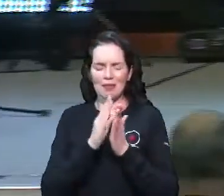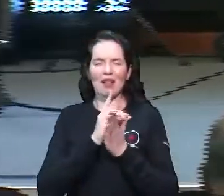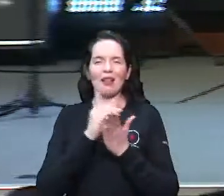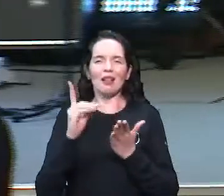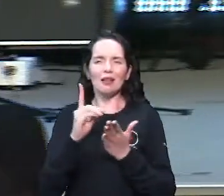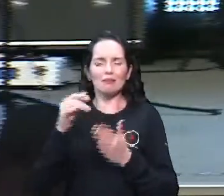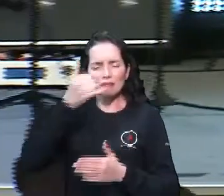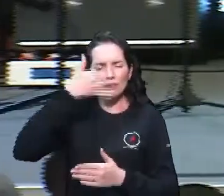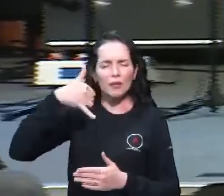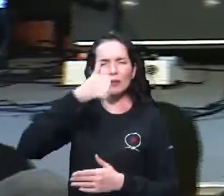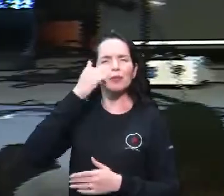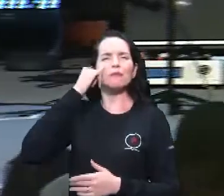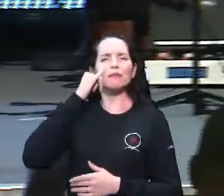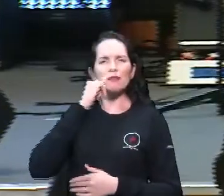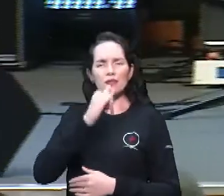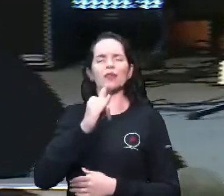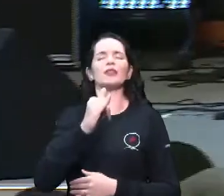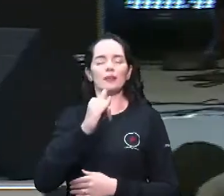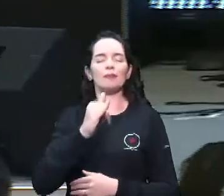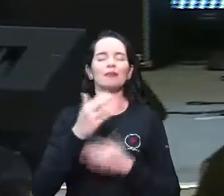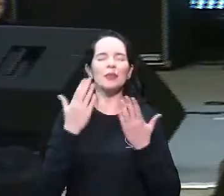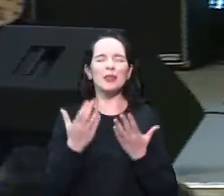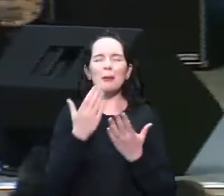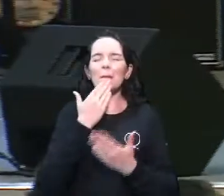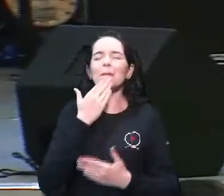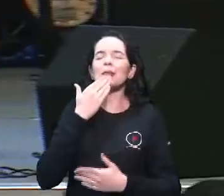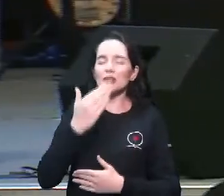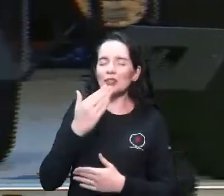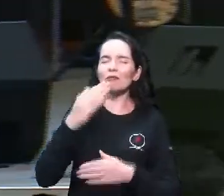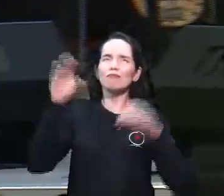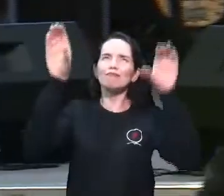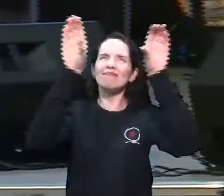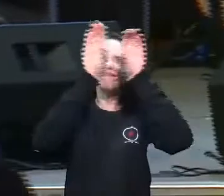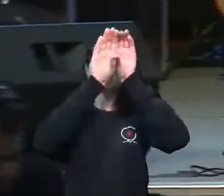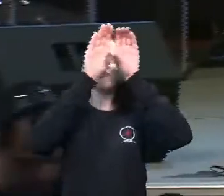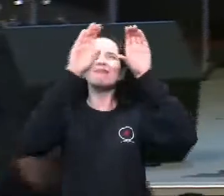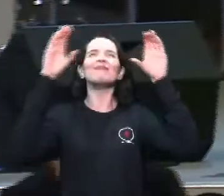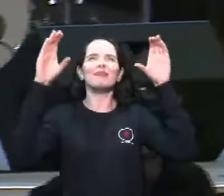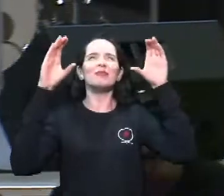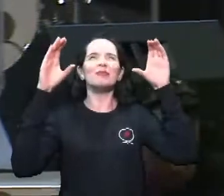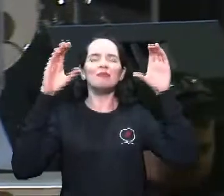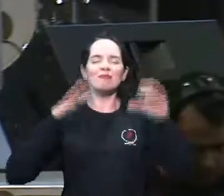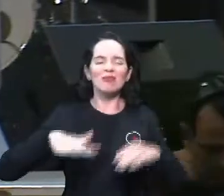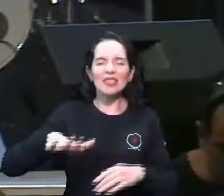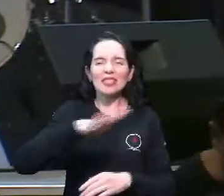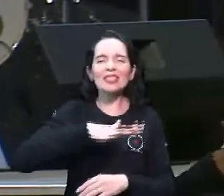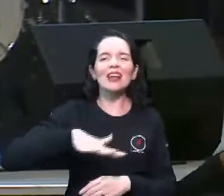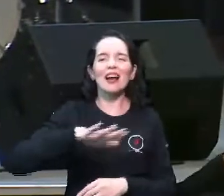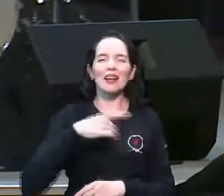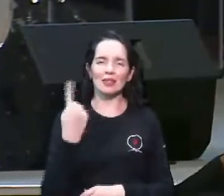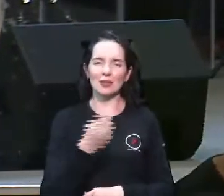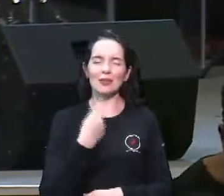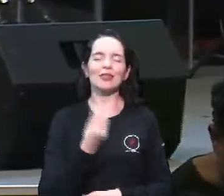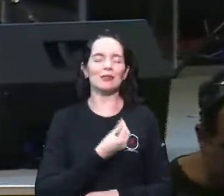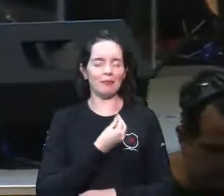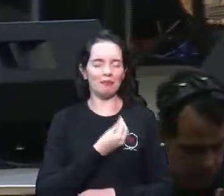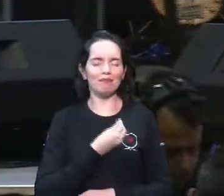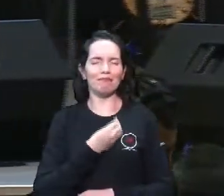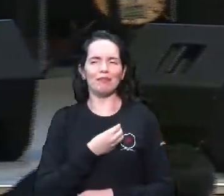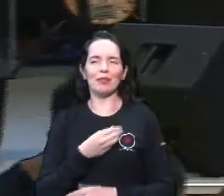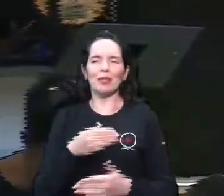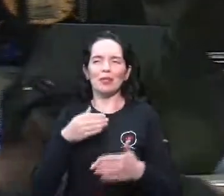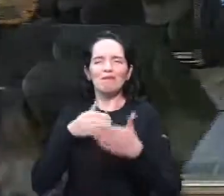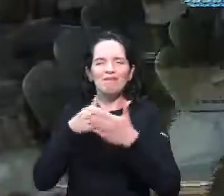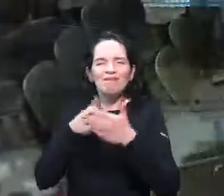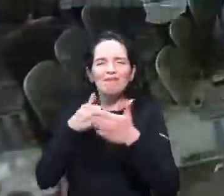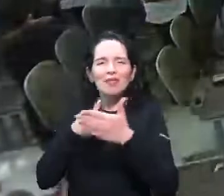dessa unção profética, e eu quero te pedir que os céus se abram nessa área na nossa vida, que todo impedimento